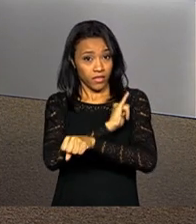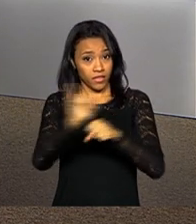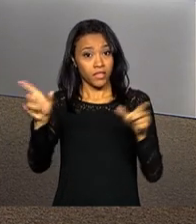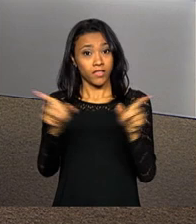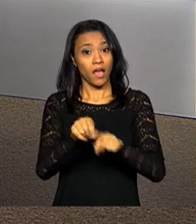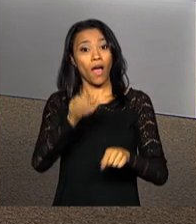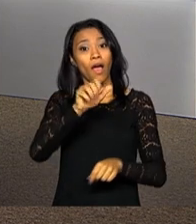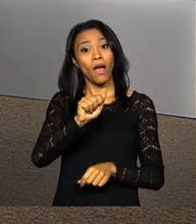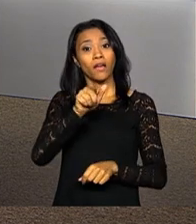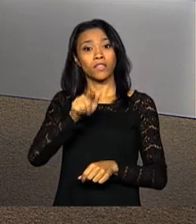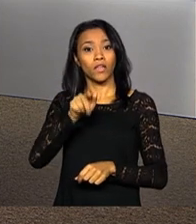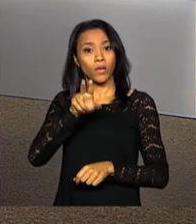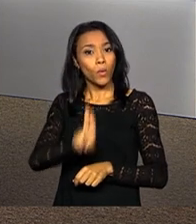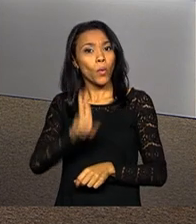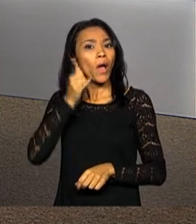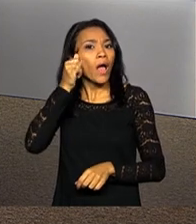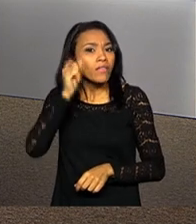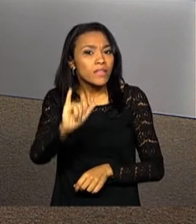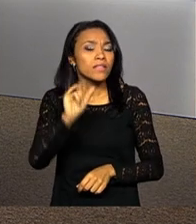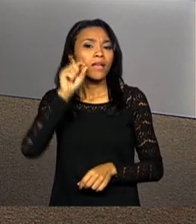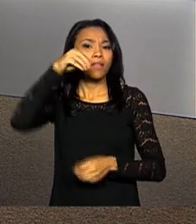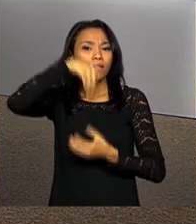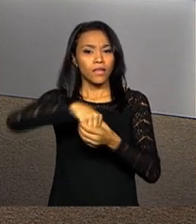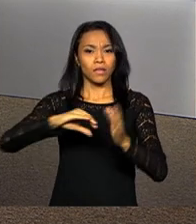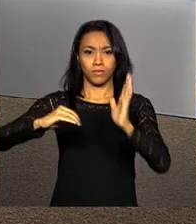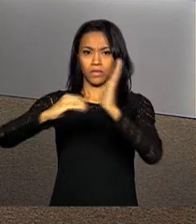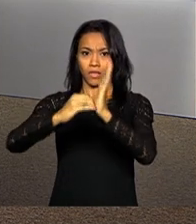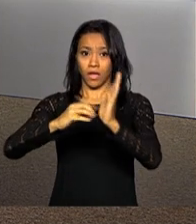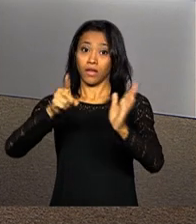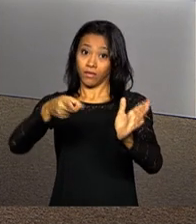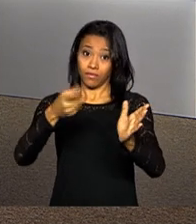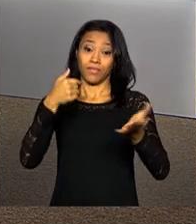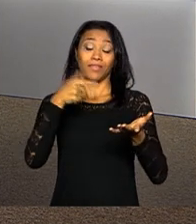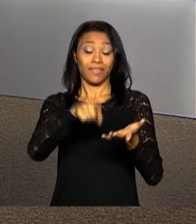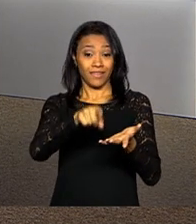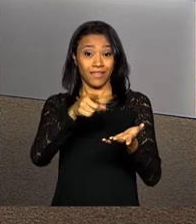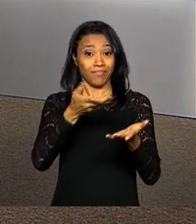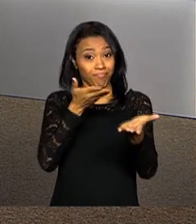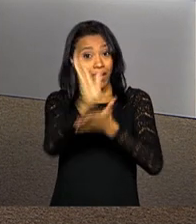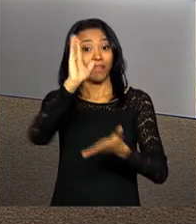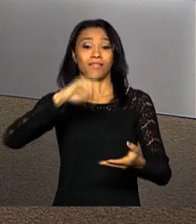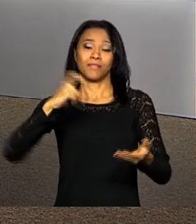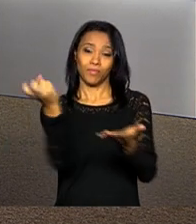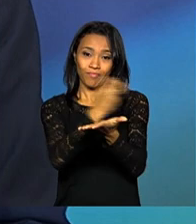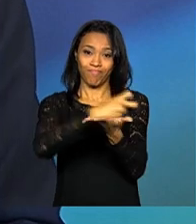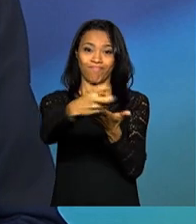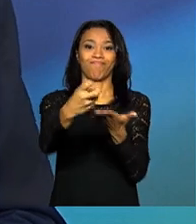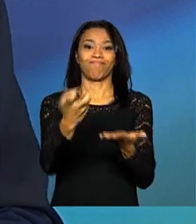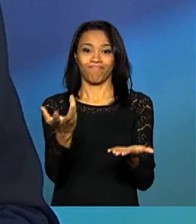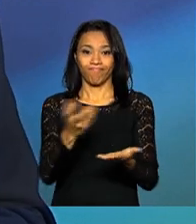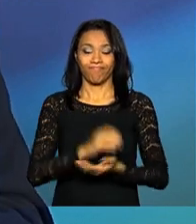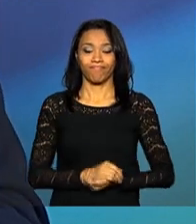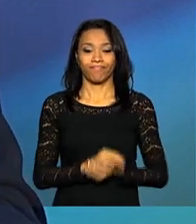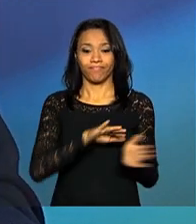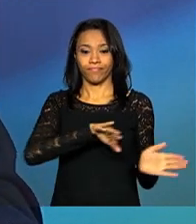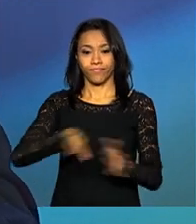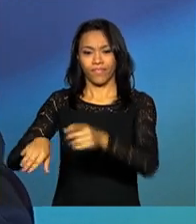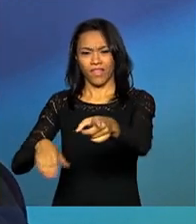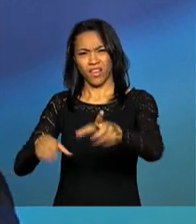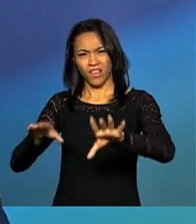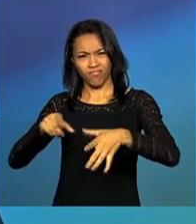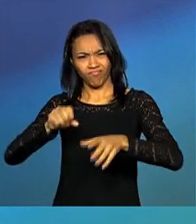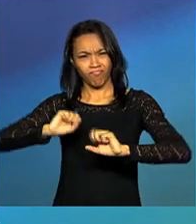advogado-geral da União para evitar no Senado o impedimento da presidenta Dilma Rousseff. Indignação e